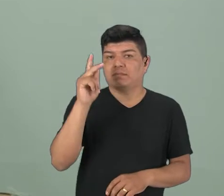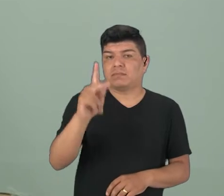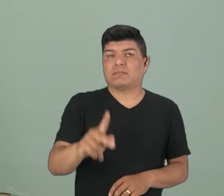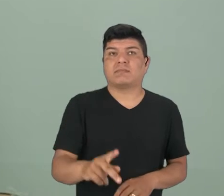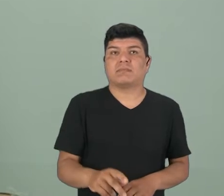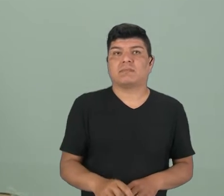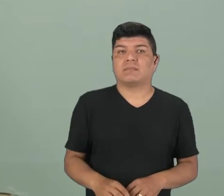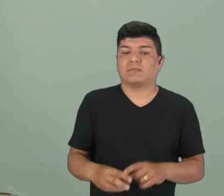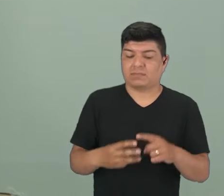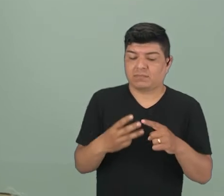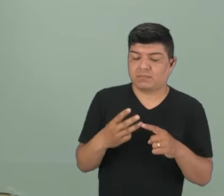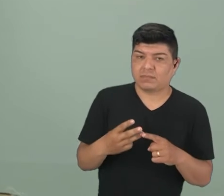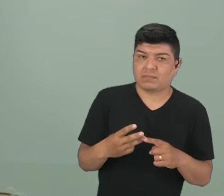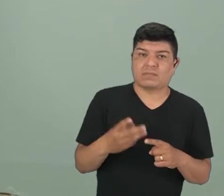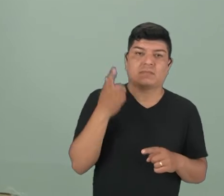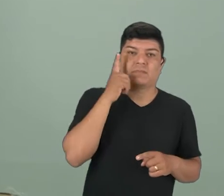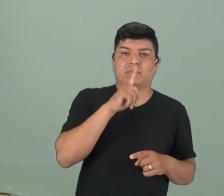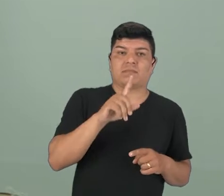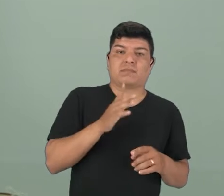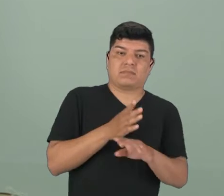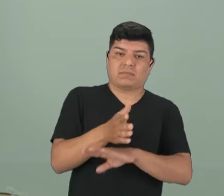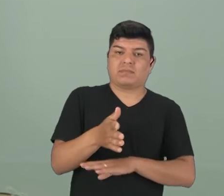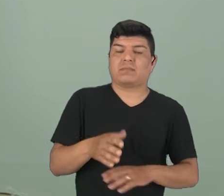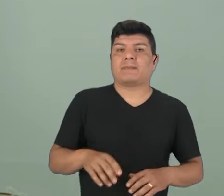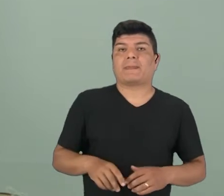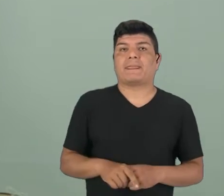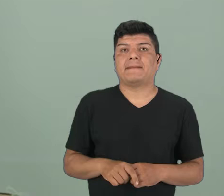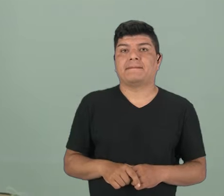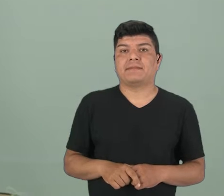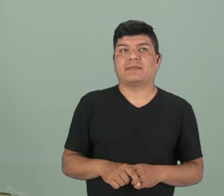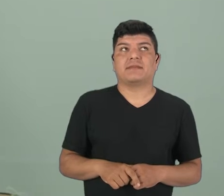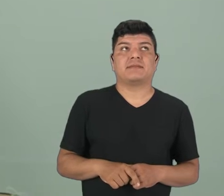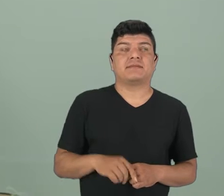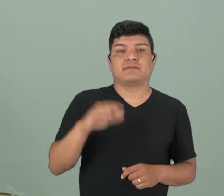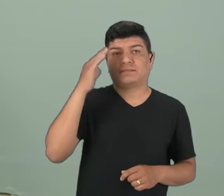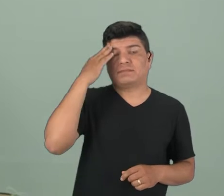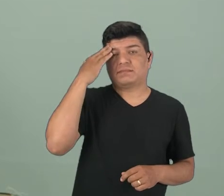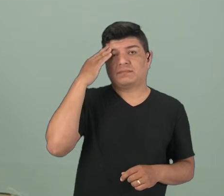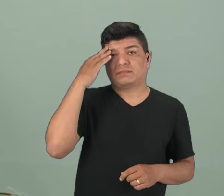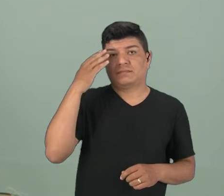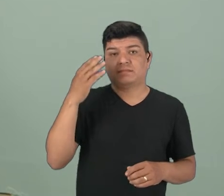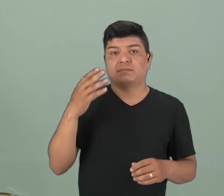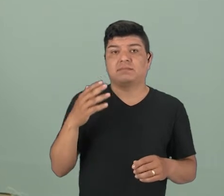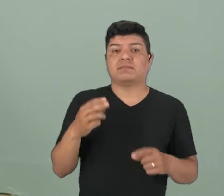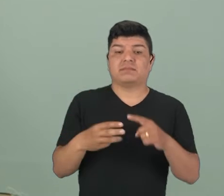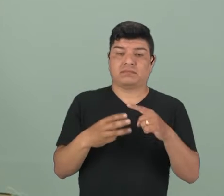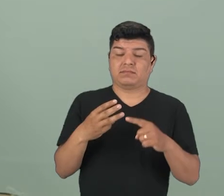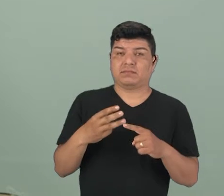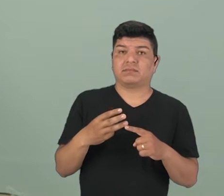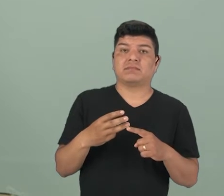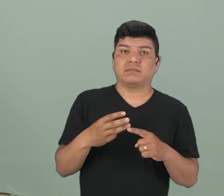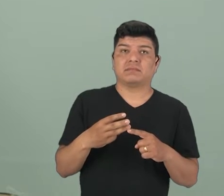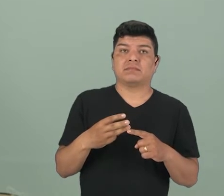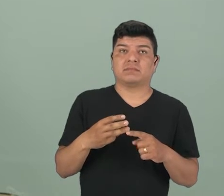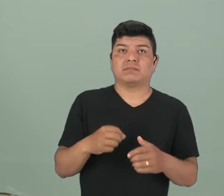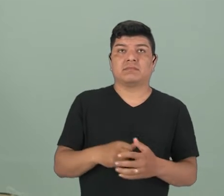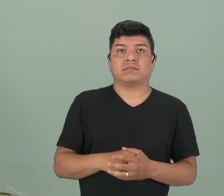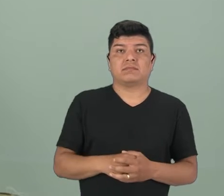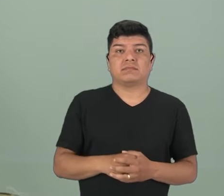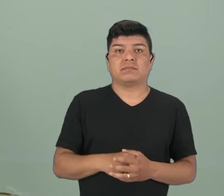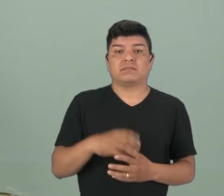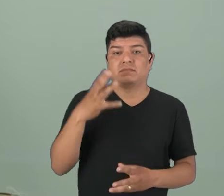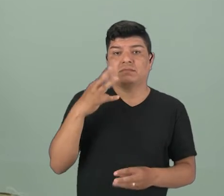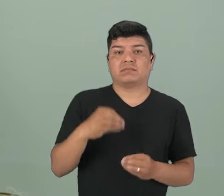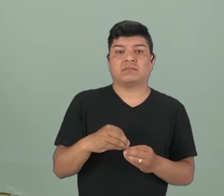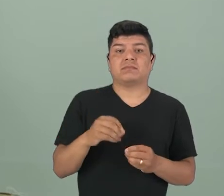bom? E assim os três elementos conseguem atravessar. Para a gente entender essa relação, né, essas relações entre si, a gente